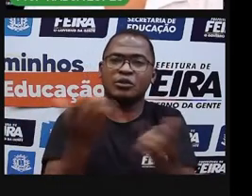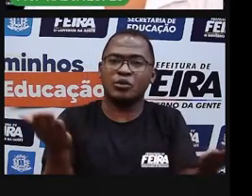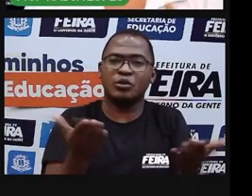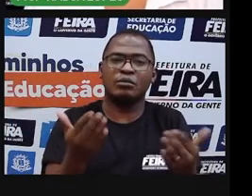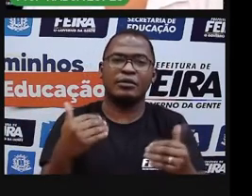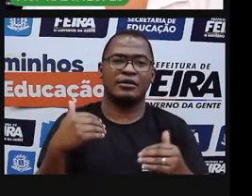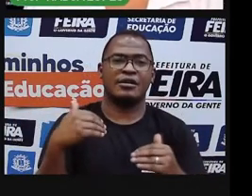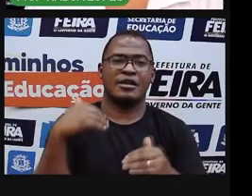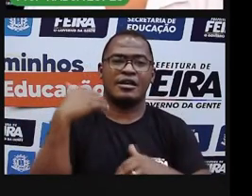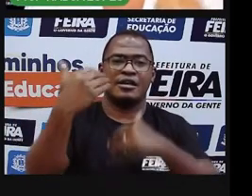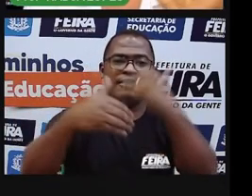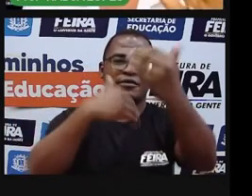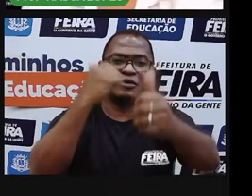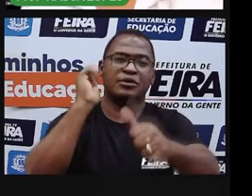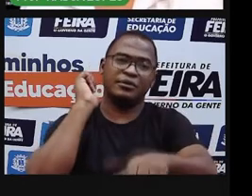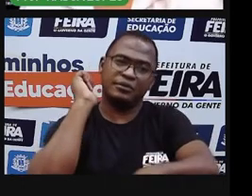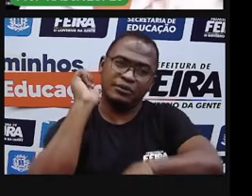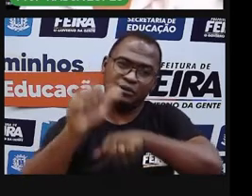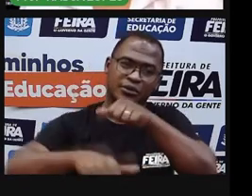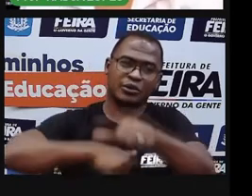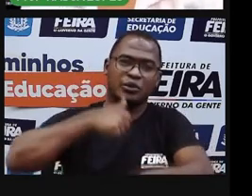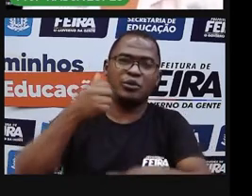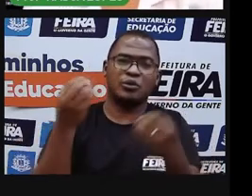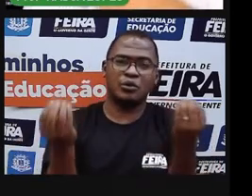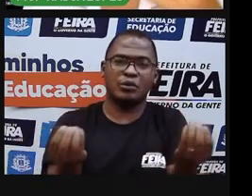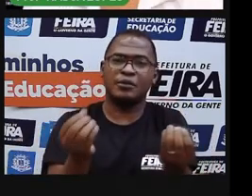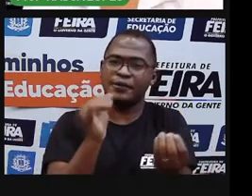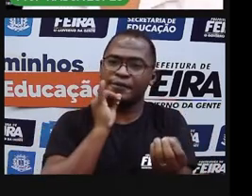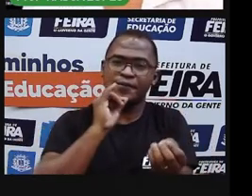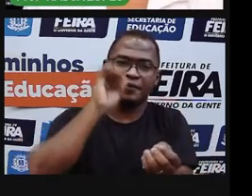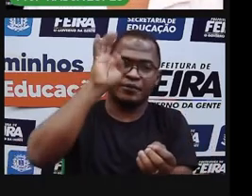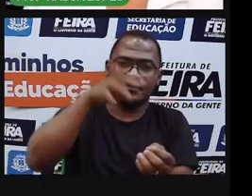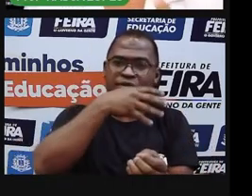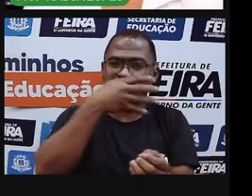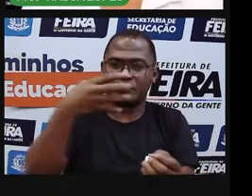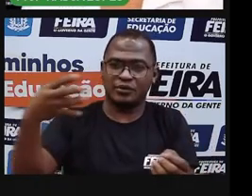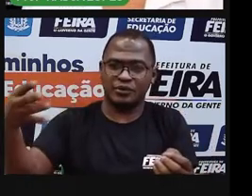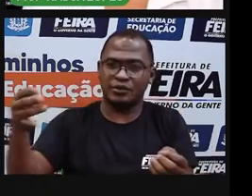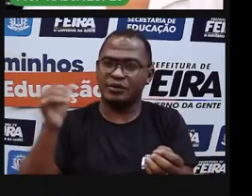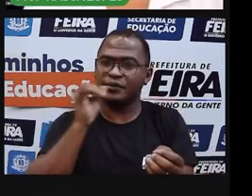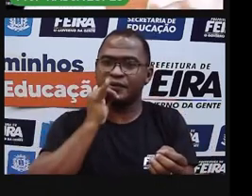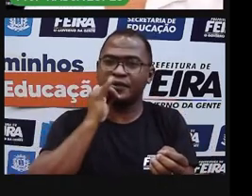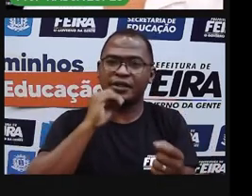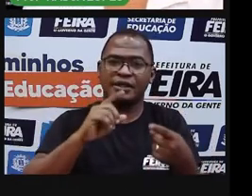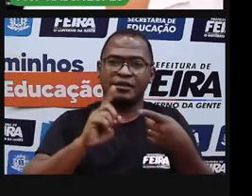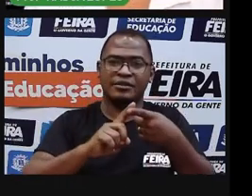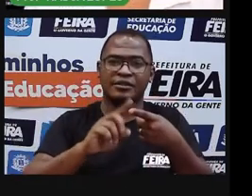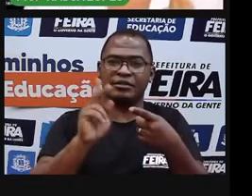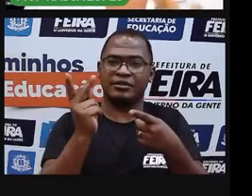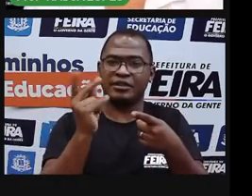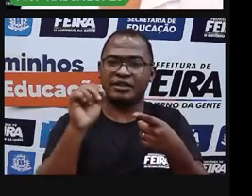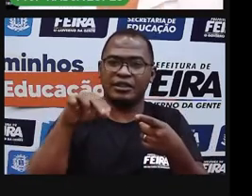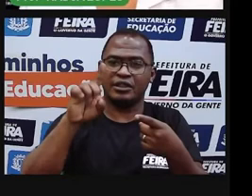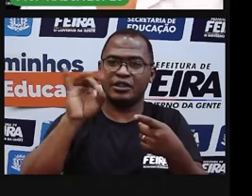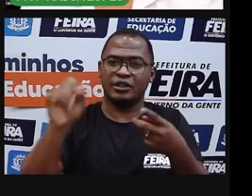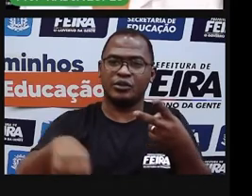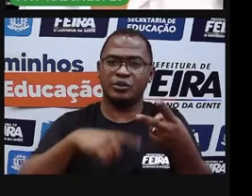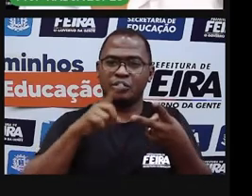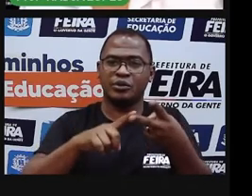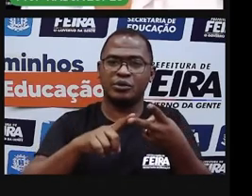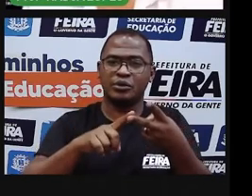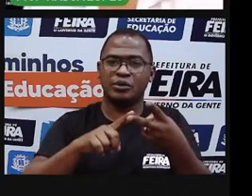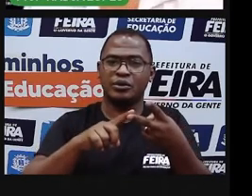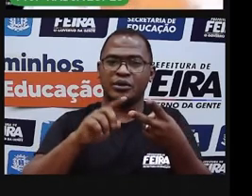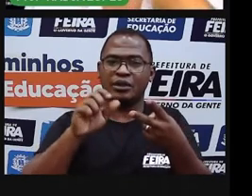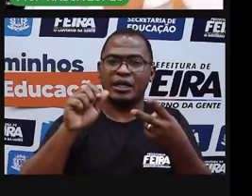aí a gente tem né o sistema de numeração e dor a árabe italiano e o atual